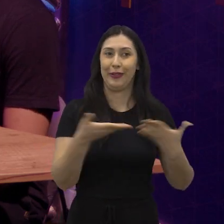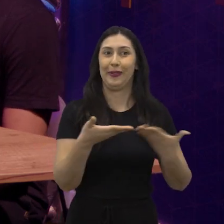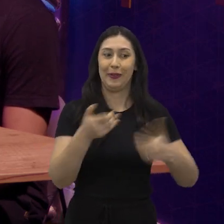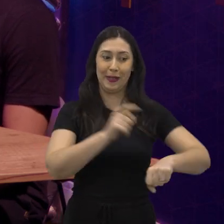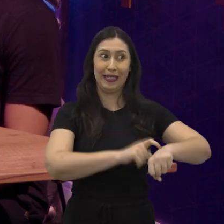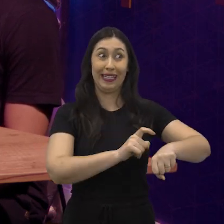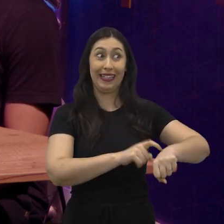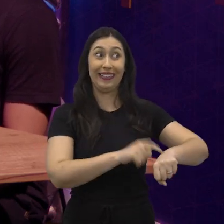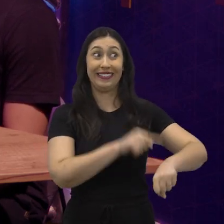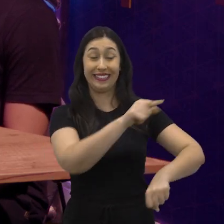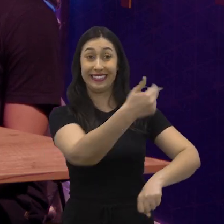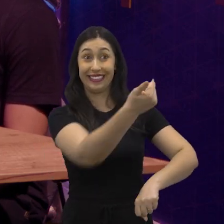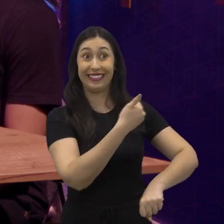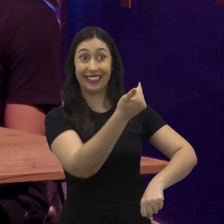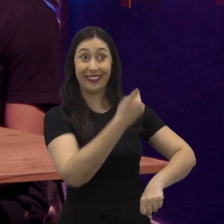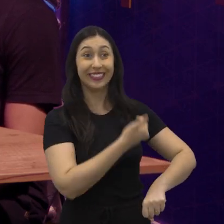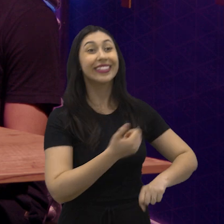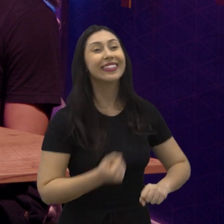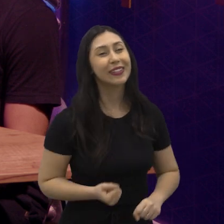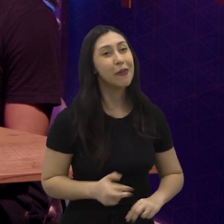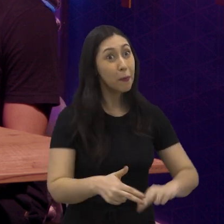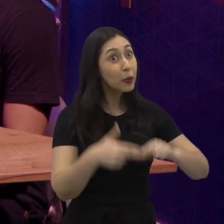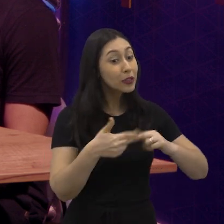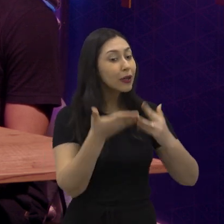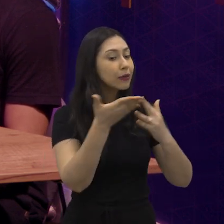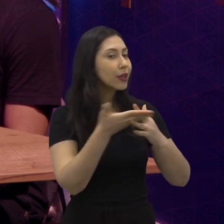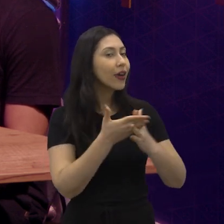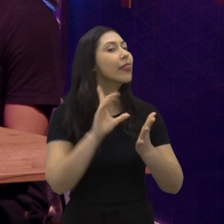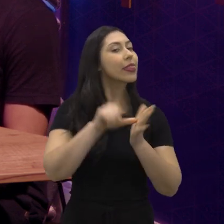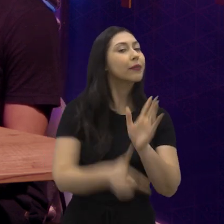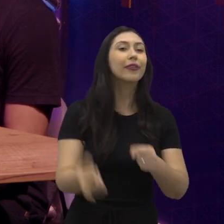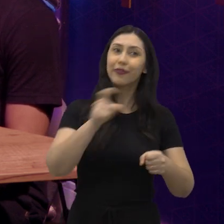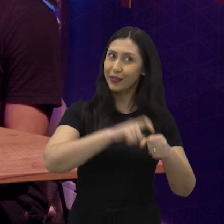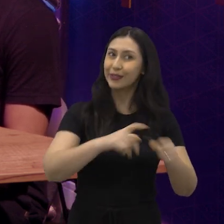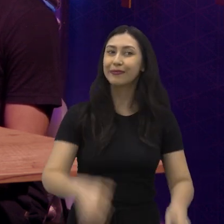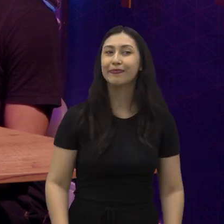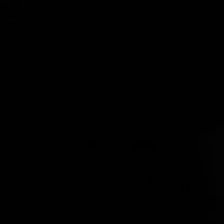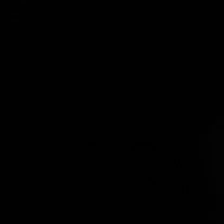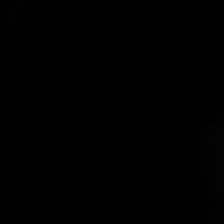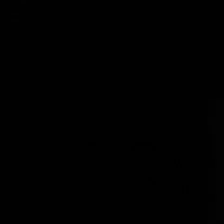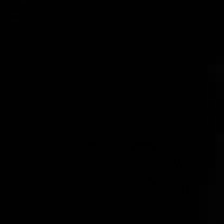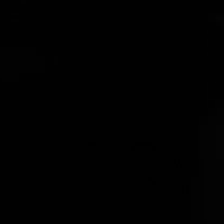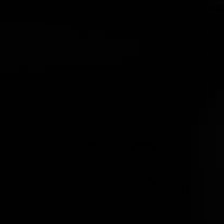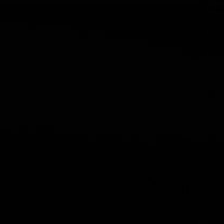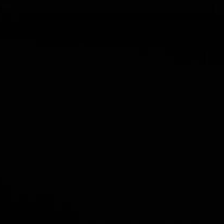É isso mesmo, nosso produtor tá dizendo que a gente tem que ir pro intervalo, então a gente vai, mas daqui a pouco a gente volta.